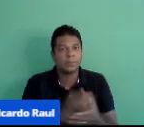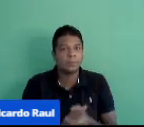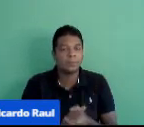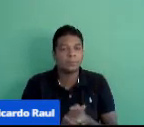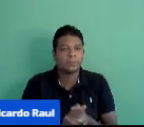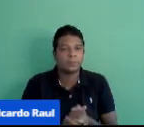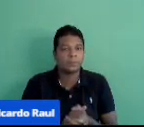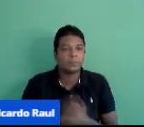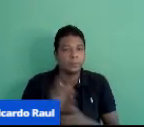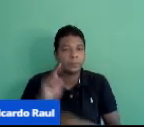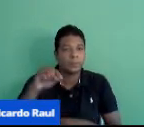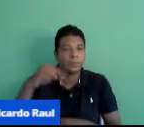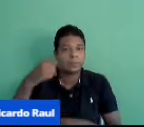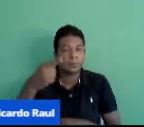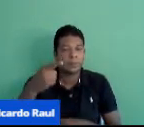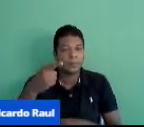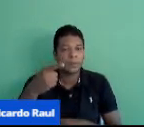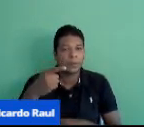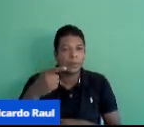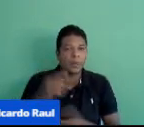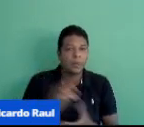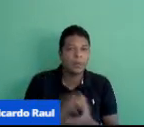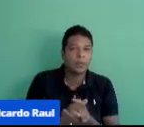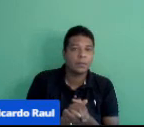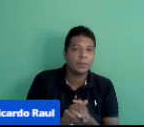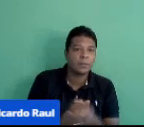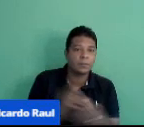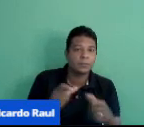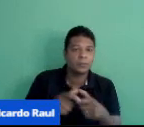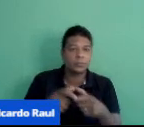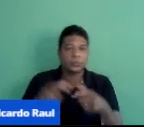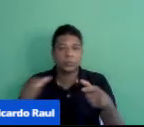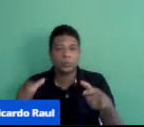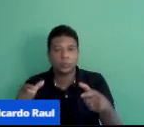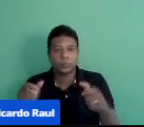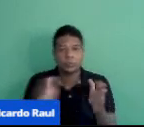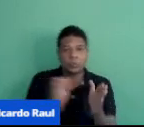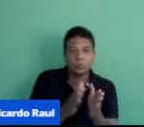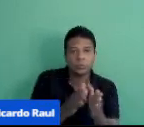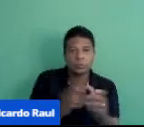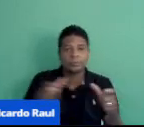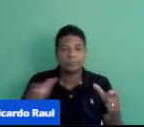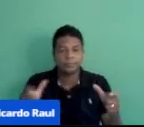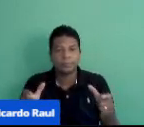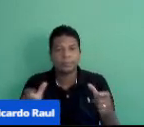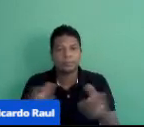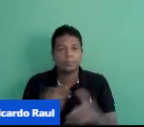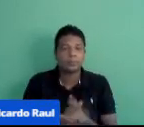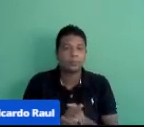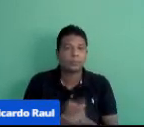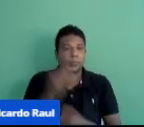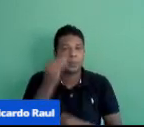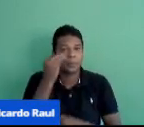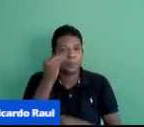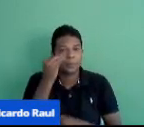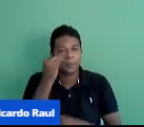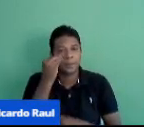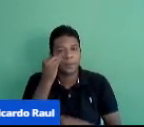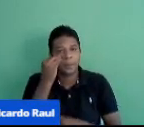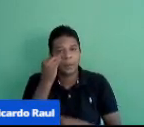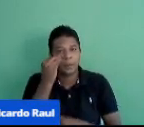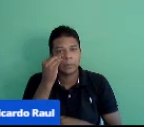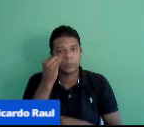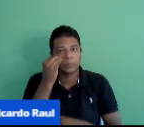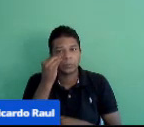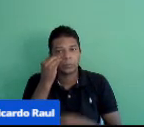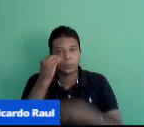E depois, quando for entrar nas expressões, nas questões de grandezas, né? De relação entre grandezas, a gente tenta introduzir para falar dessas